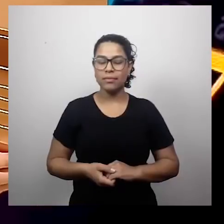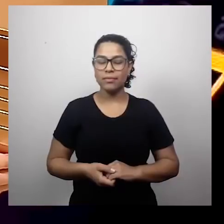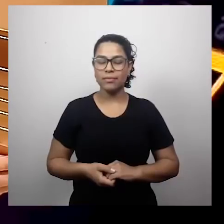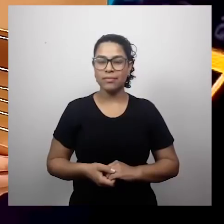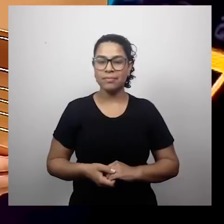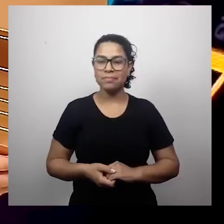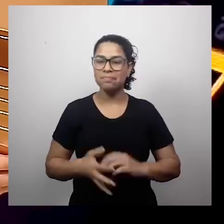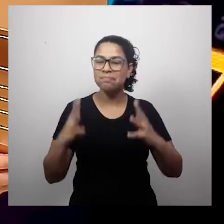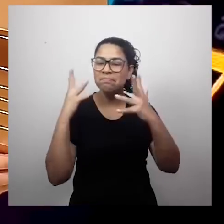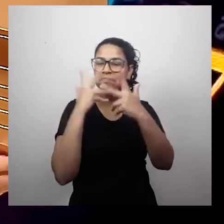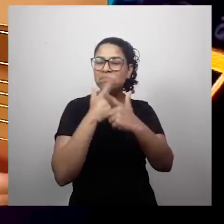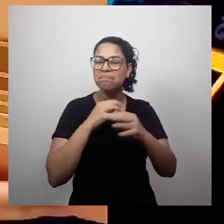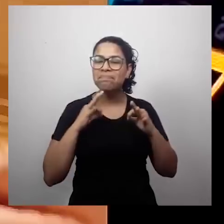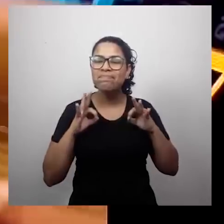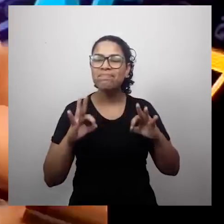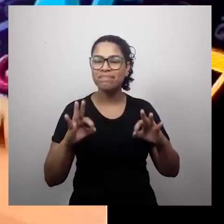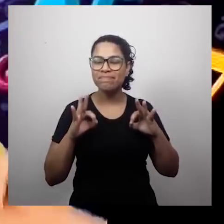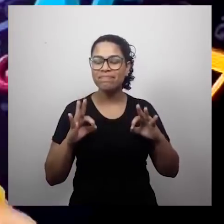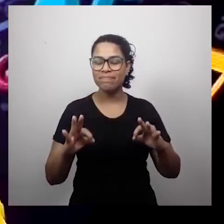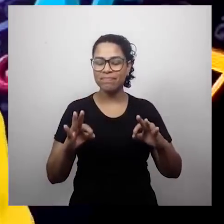Incredible! Incrível, não é?